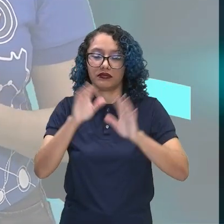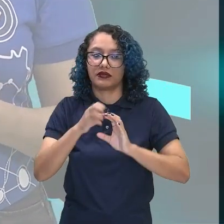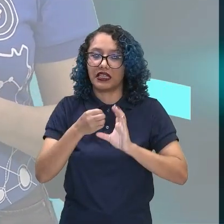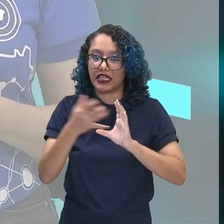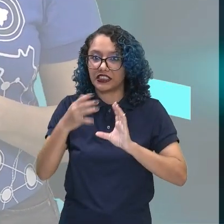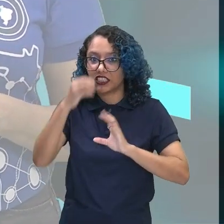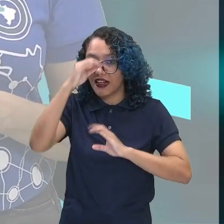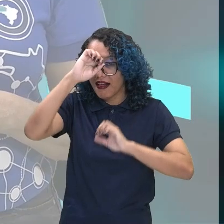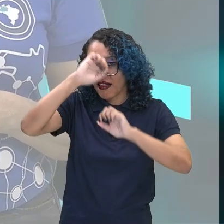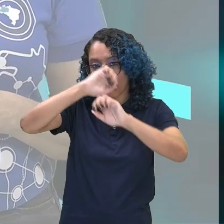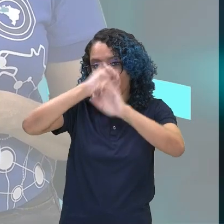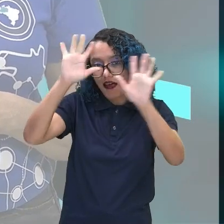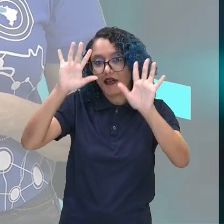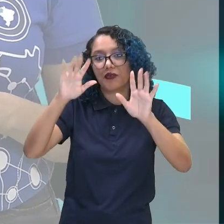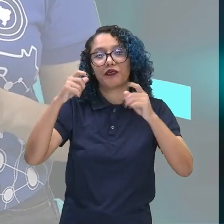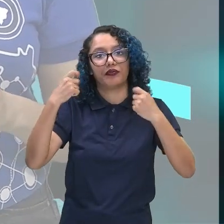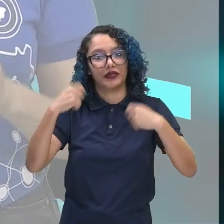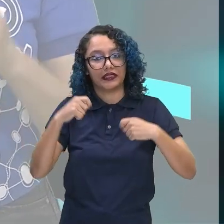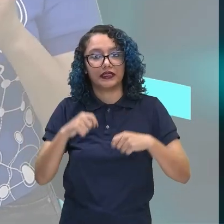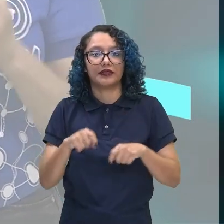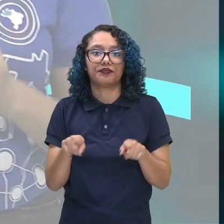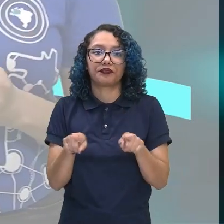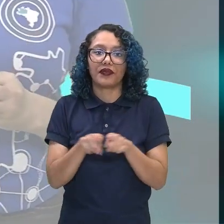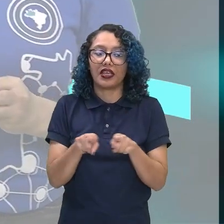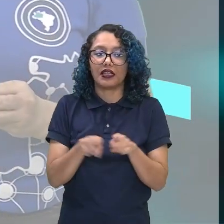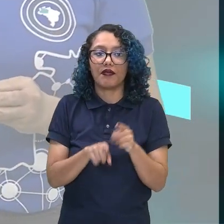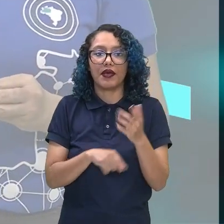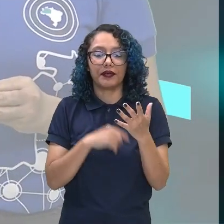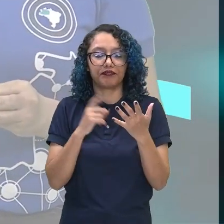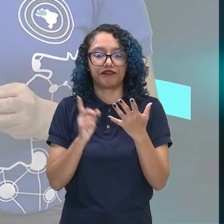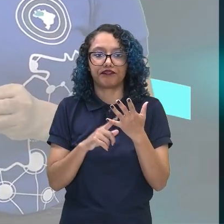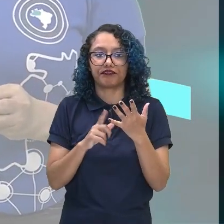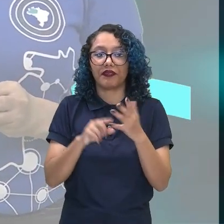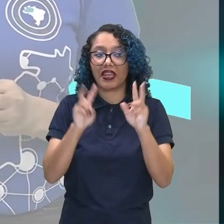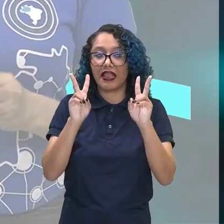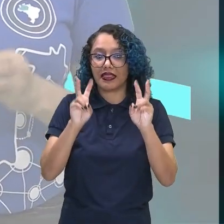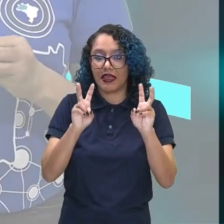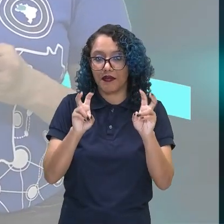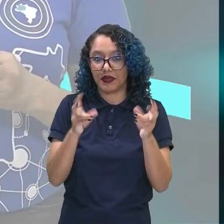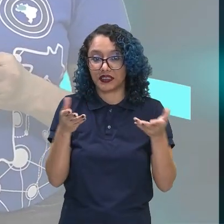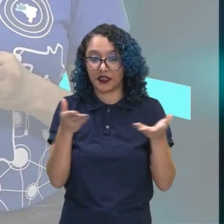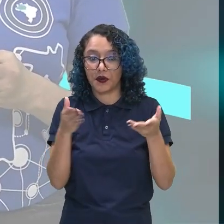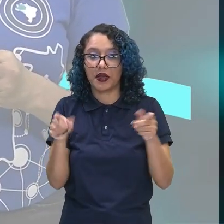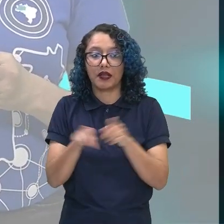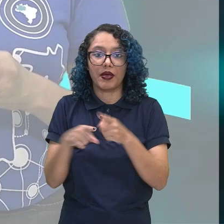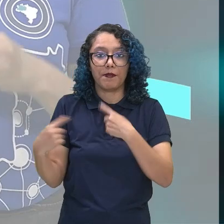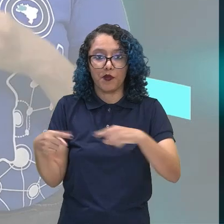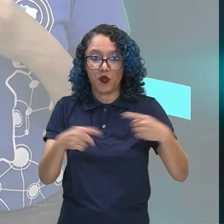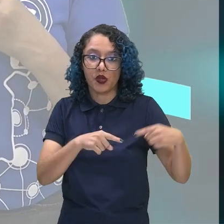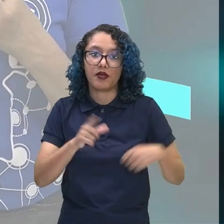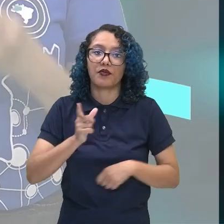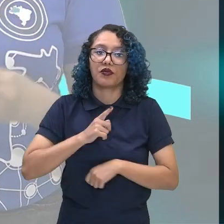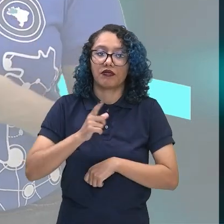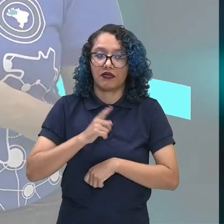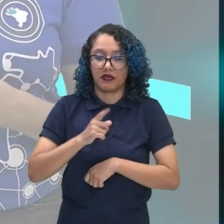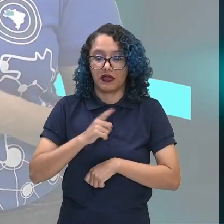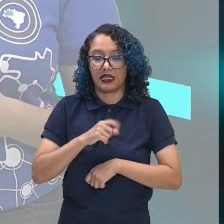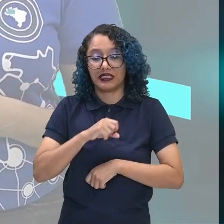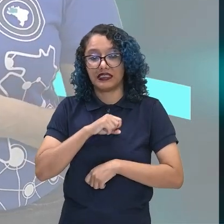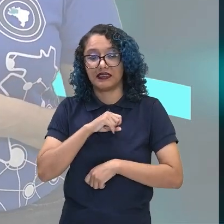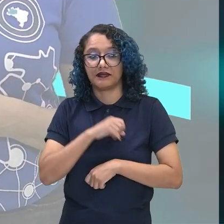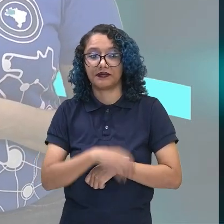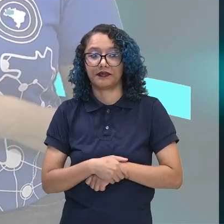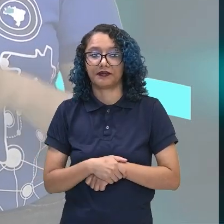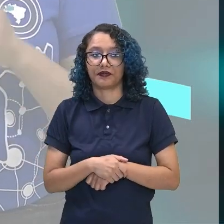característica. Temas atuais e polêmicos, né? Quanto mais